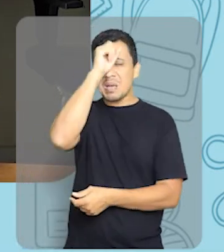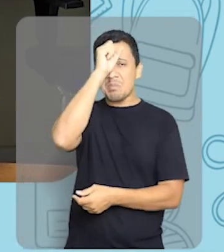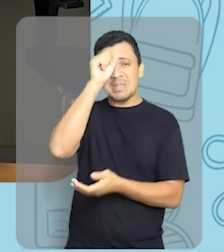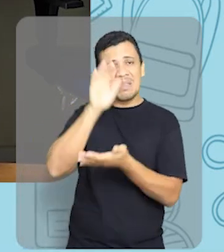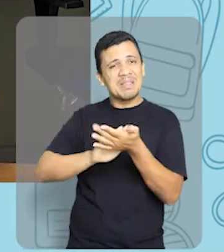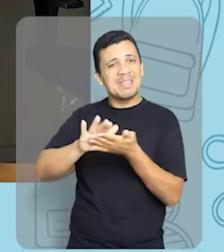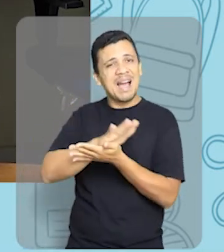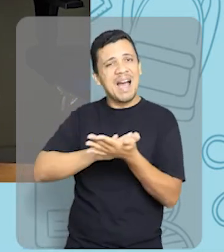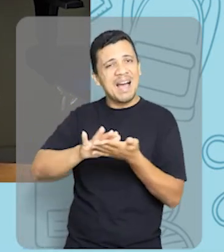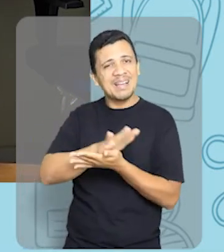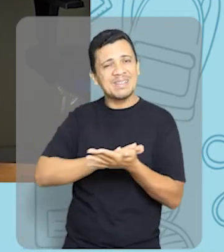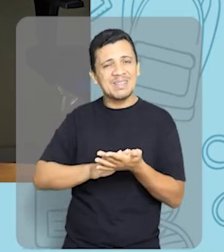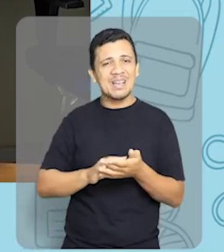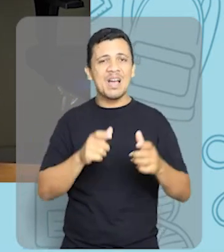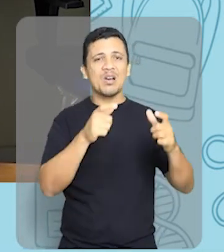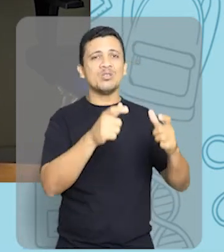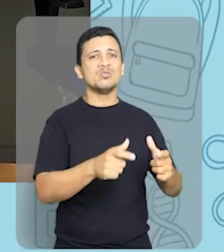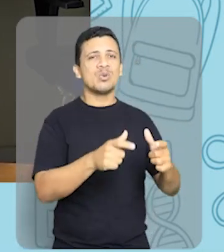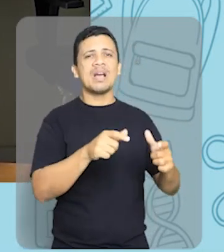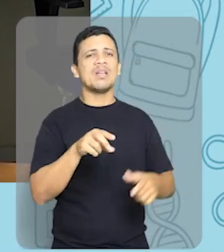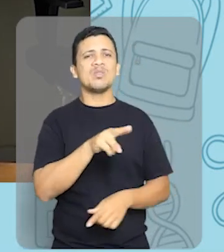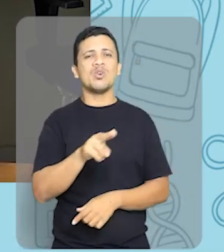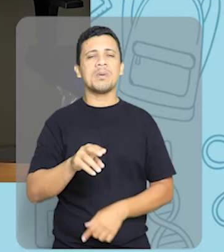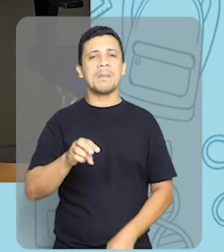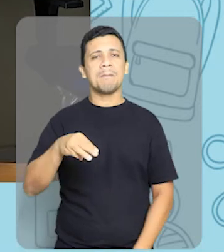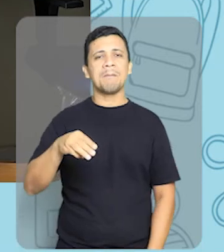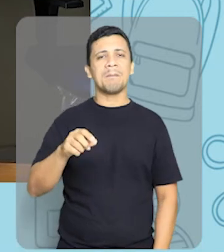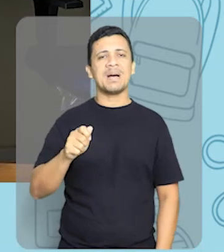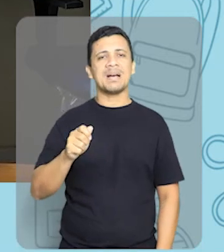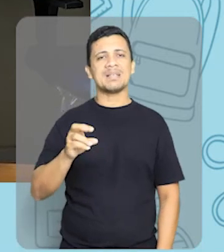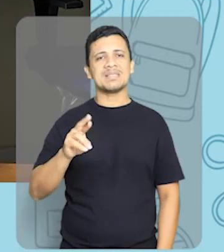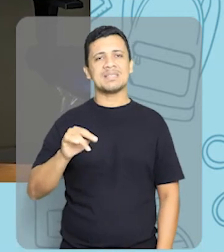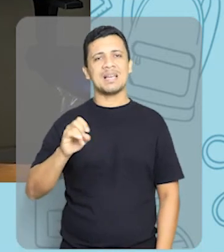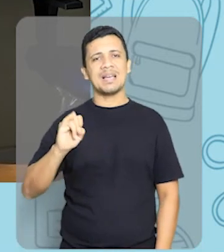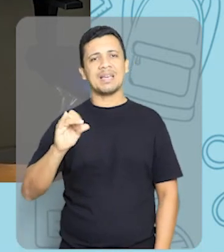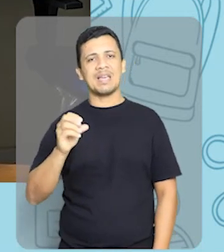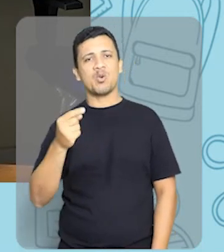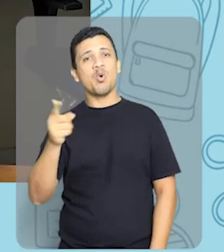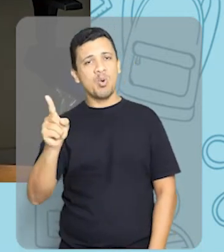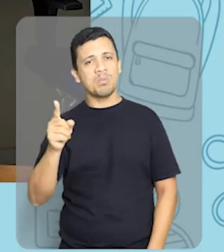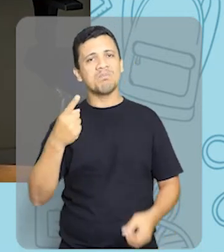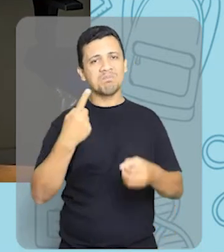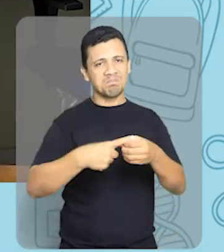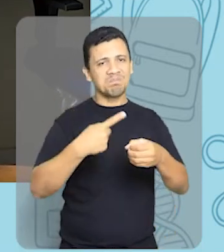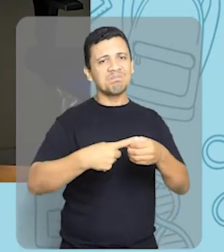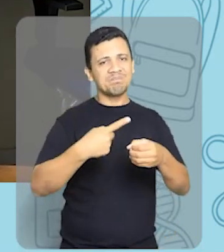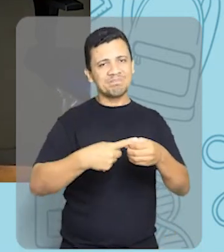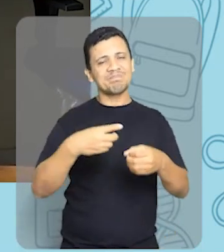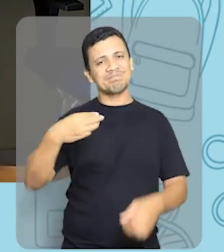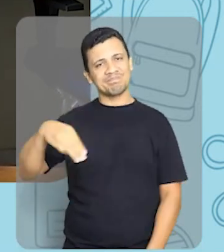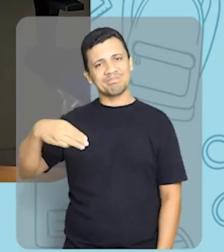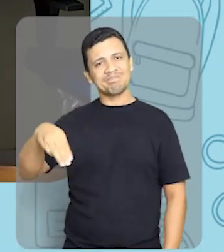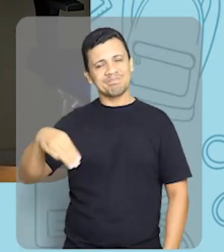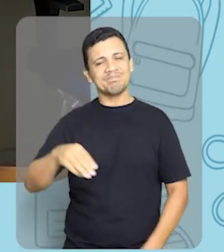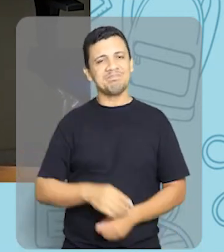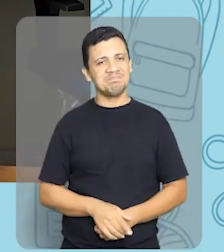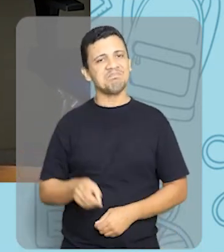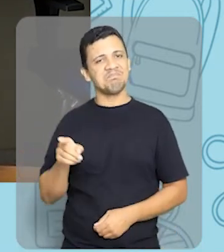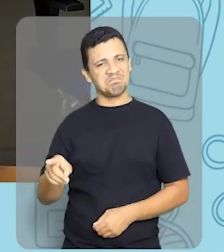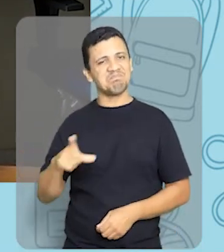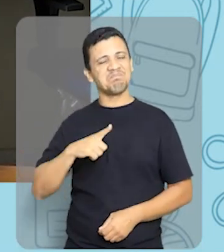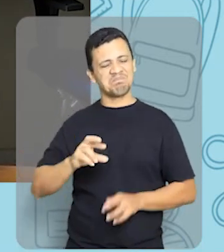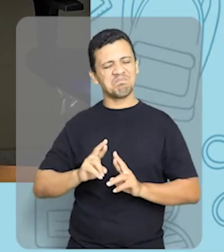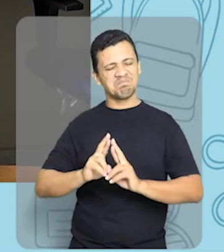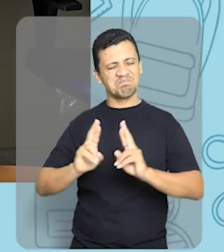faz isso numa localidade chamada Massaricó, no município de Guimarães. Então ela também tem esse